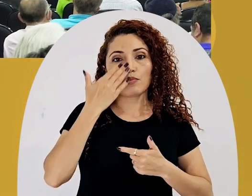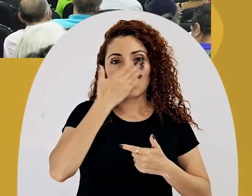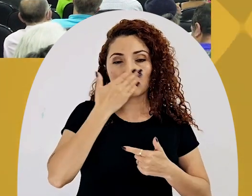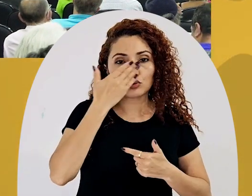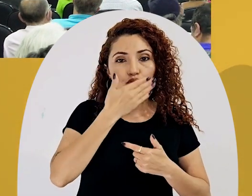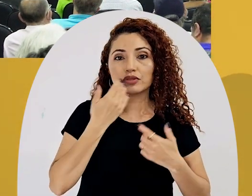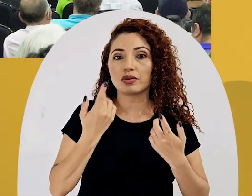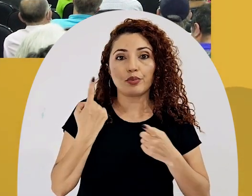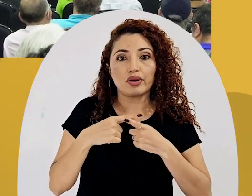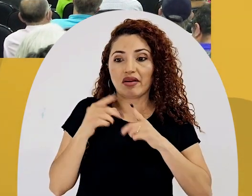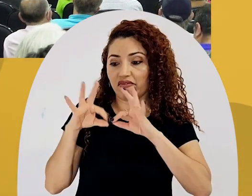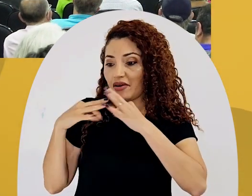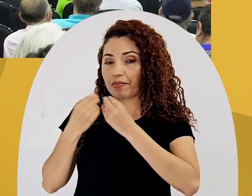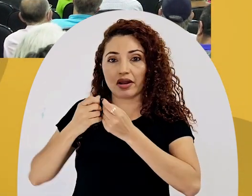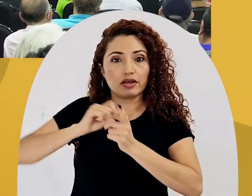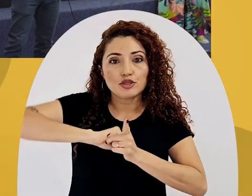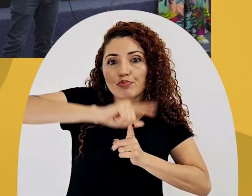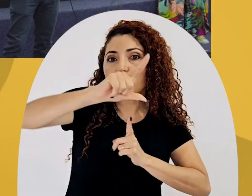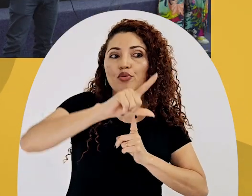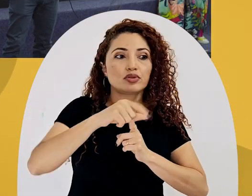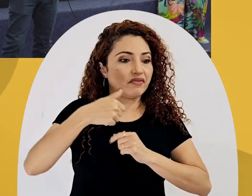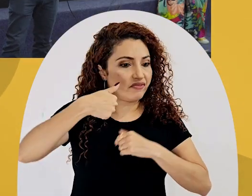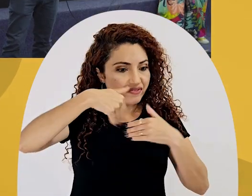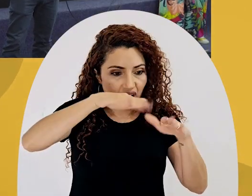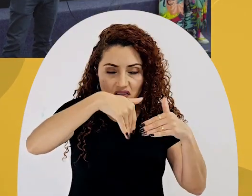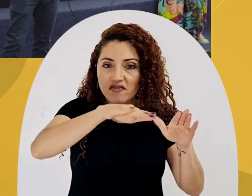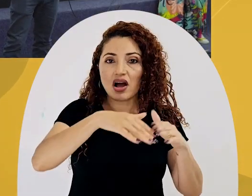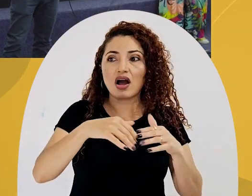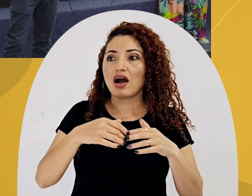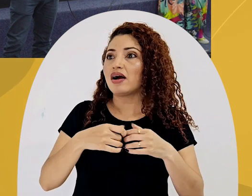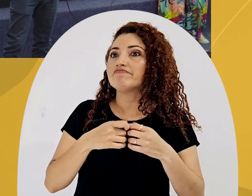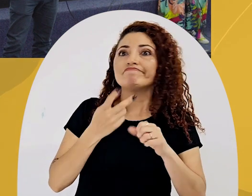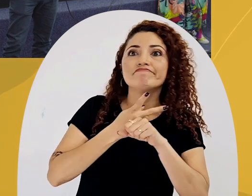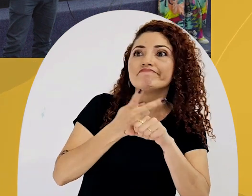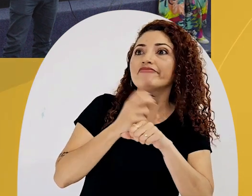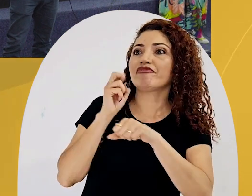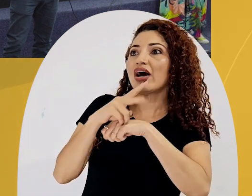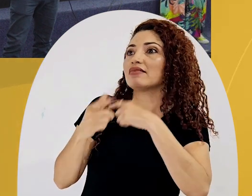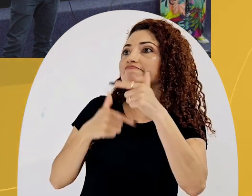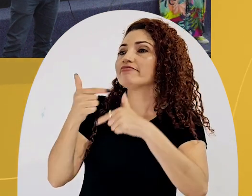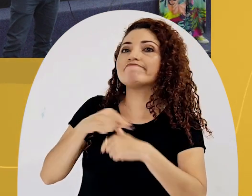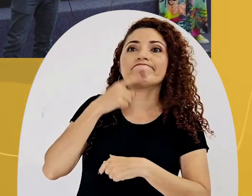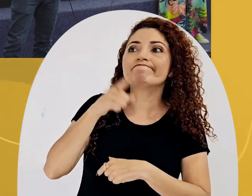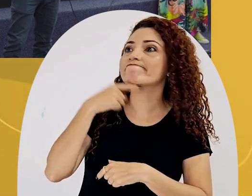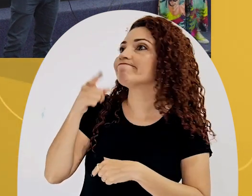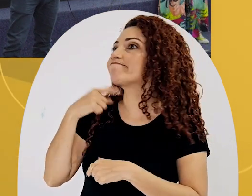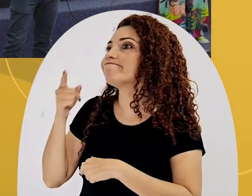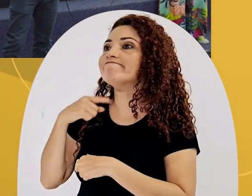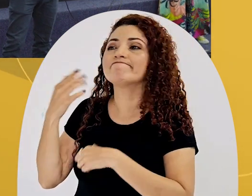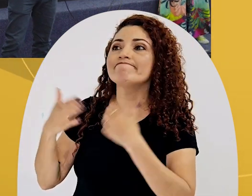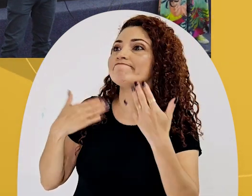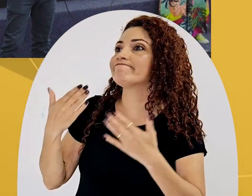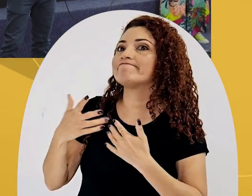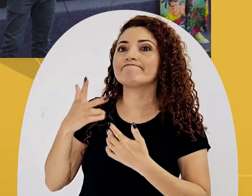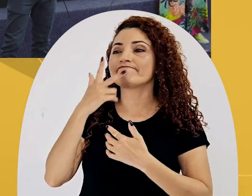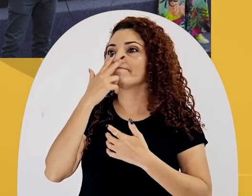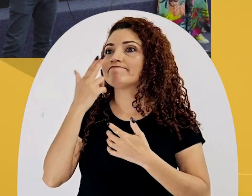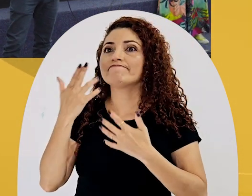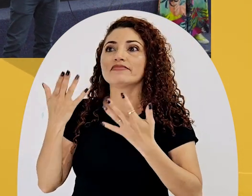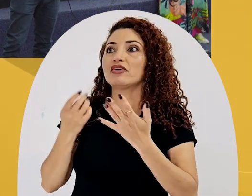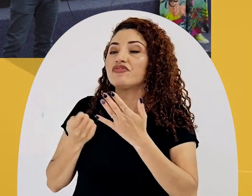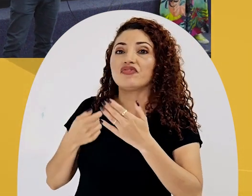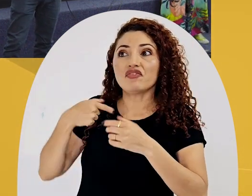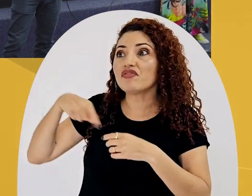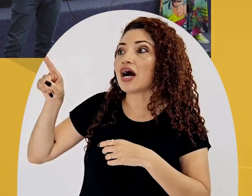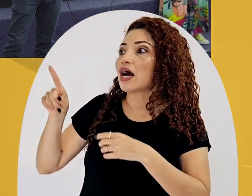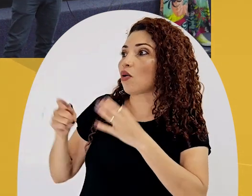se manter, porque são mandadas para fora de casa, né, e não conseguem trabalhar em outro lugar, porque elas não podem existir durante o